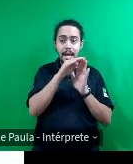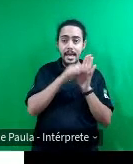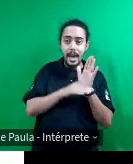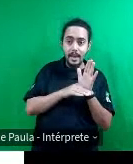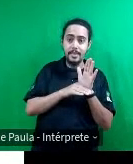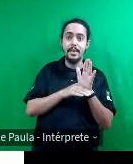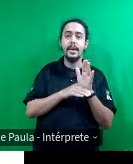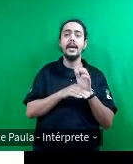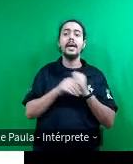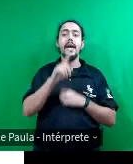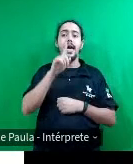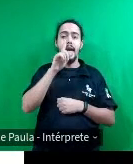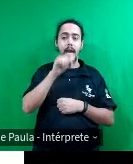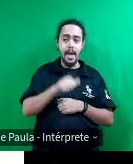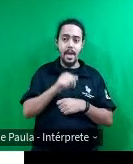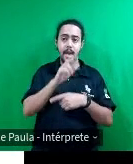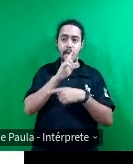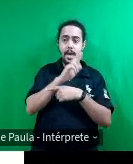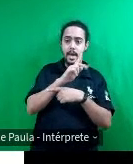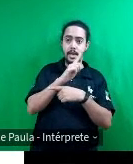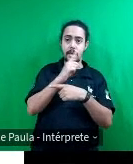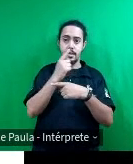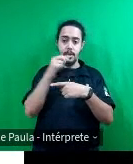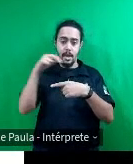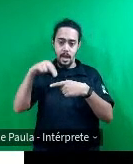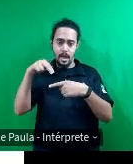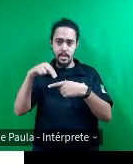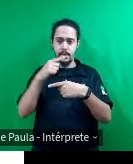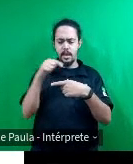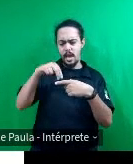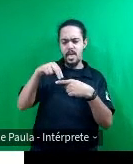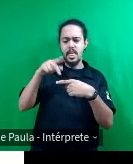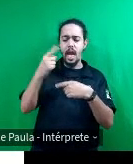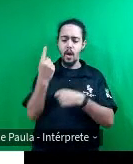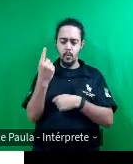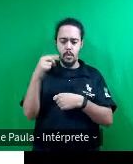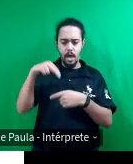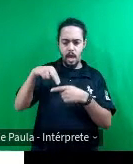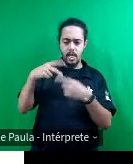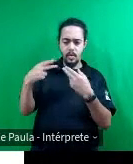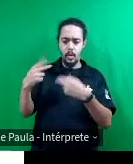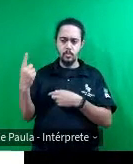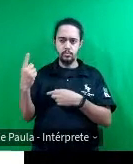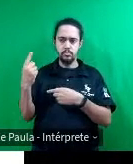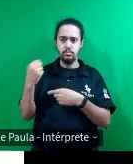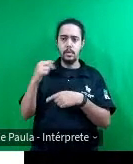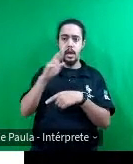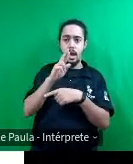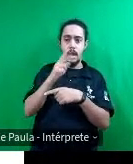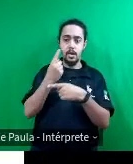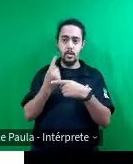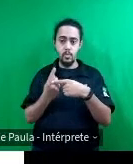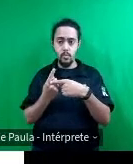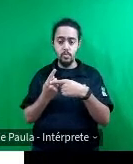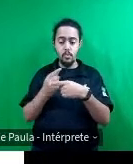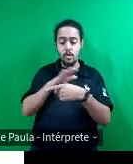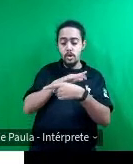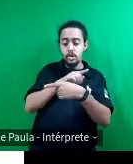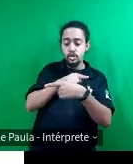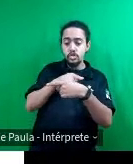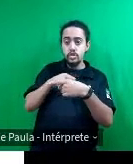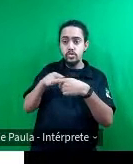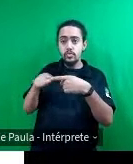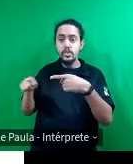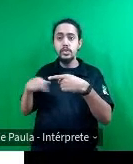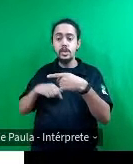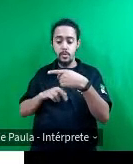o resistor 1, Rn aqui, vou substituir o N por 1, o R1, dividido pela resistência equivalente do